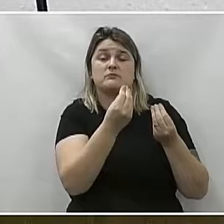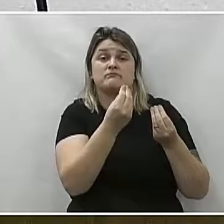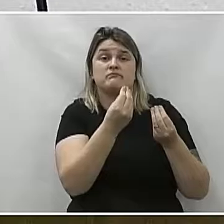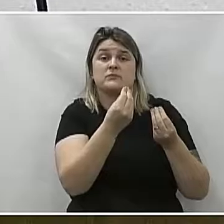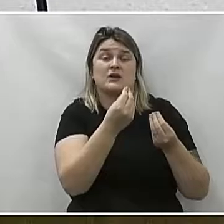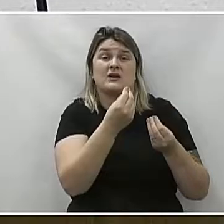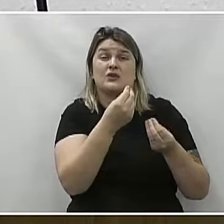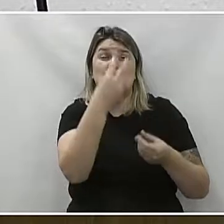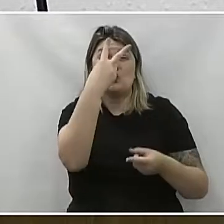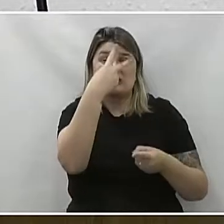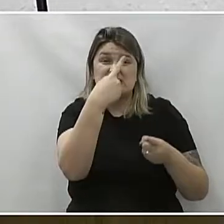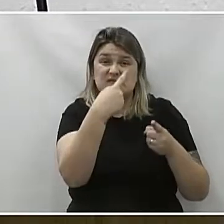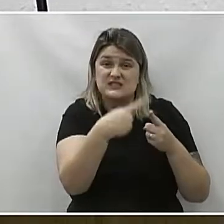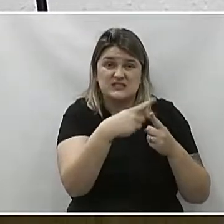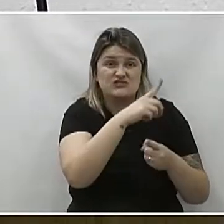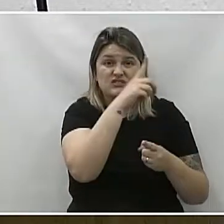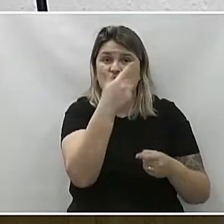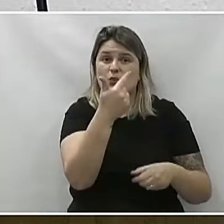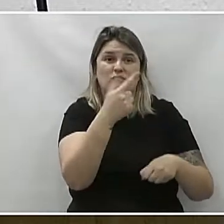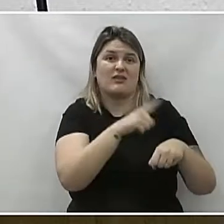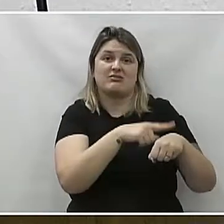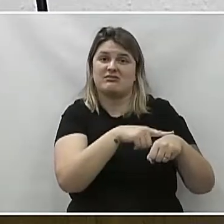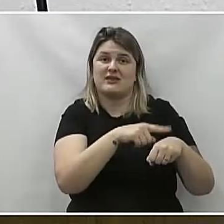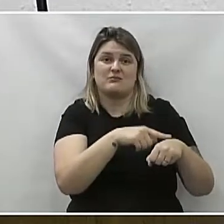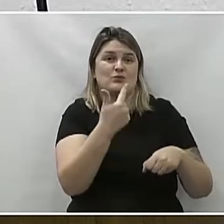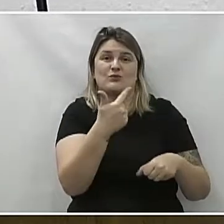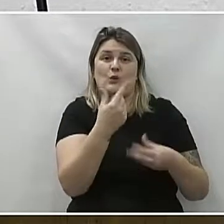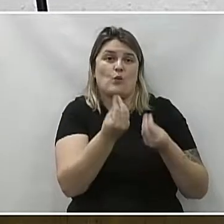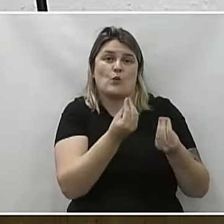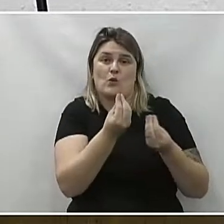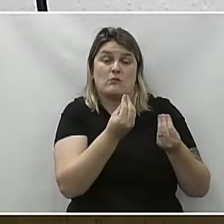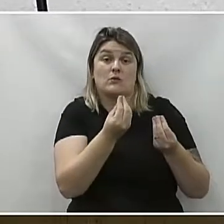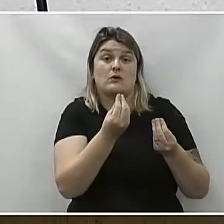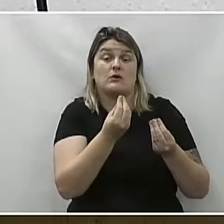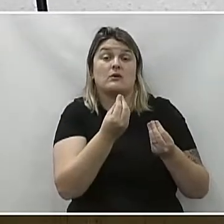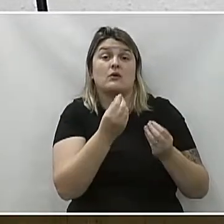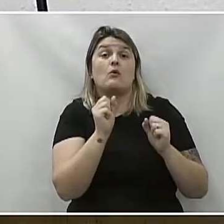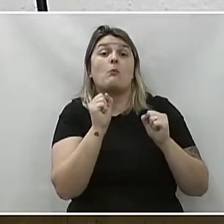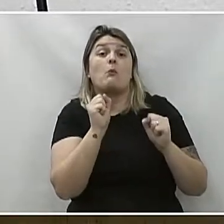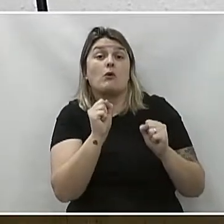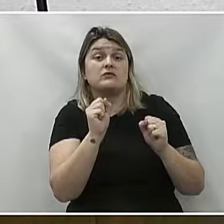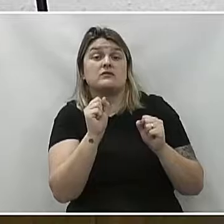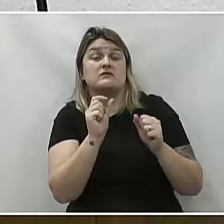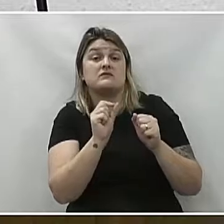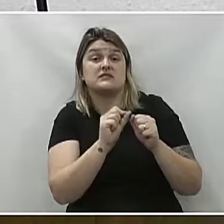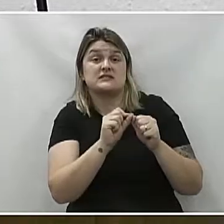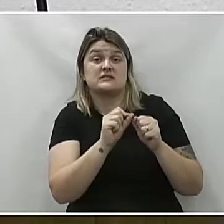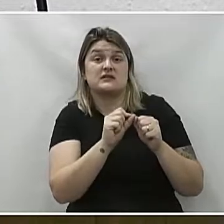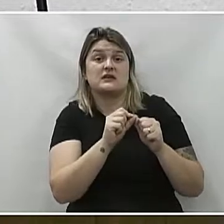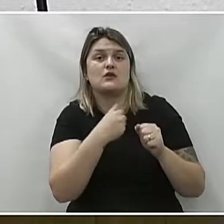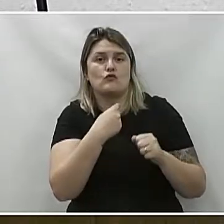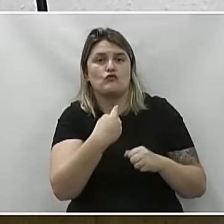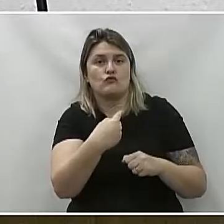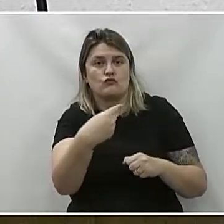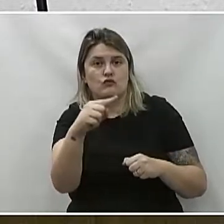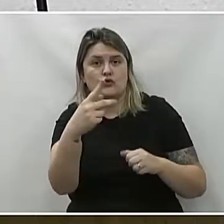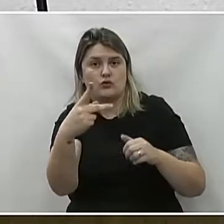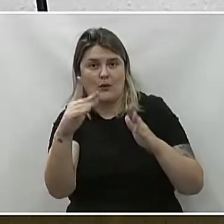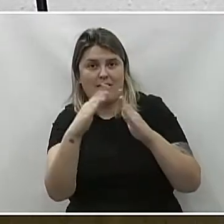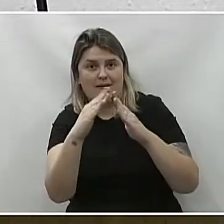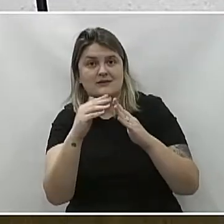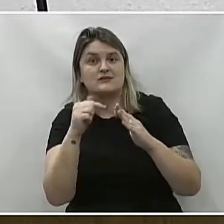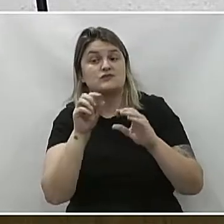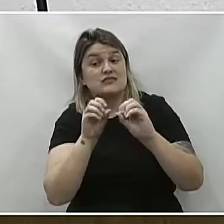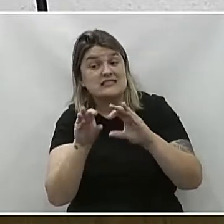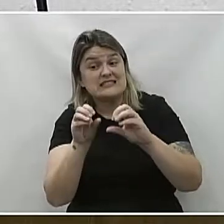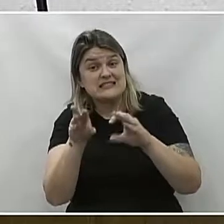principalmente 2 vezes ao dia. Não temos esse tempo, não existe. O que eu posso fazer por você é ir até a tua casa,